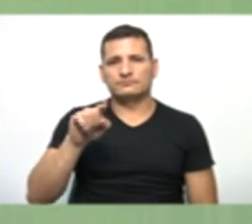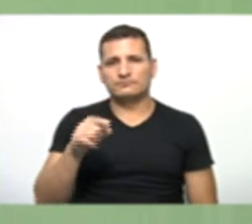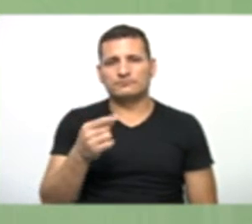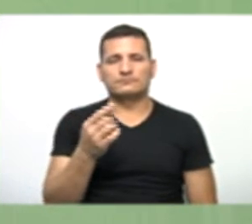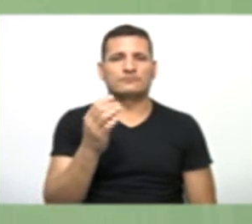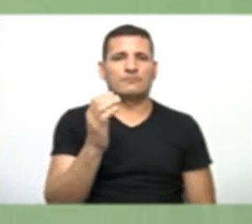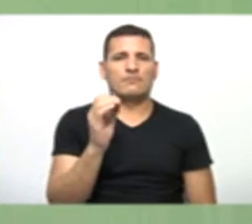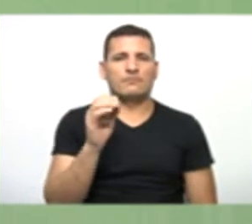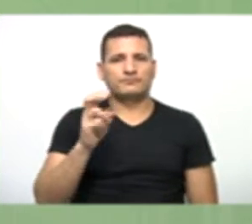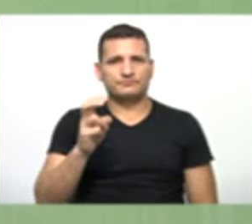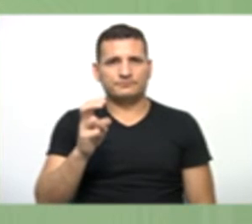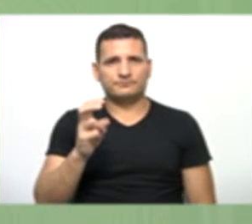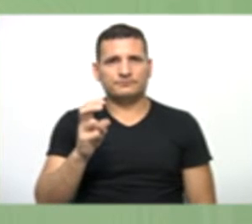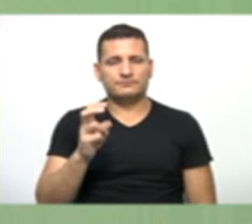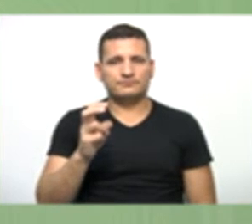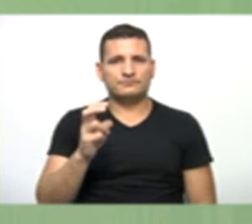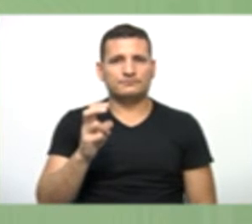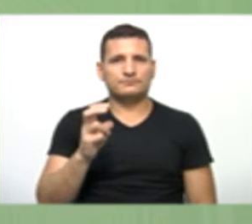0,05.